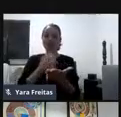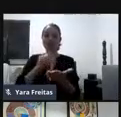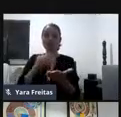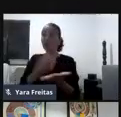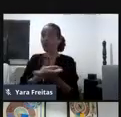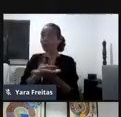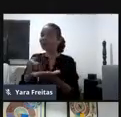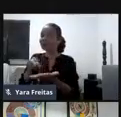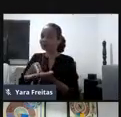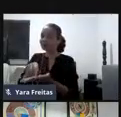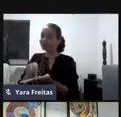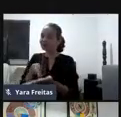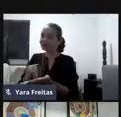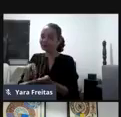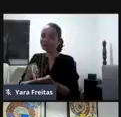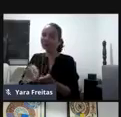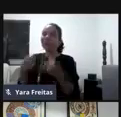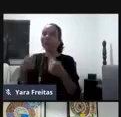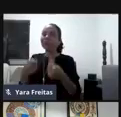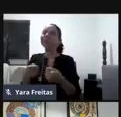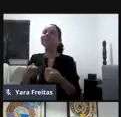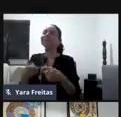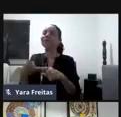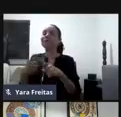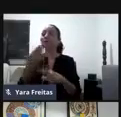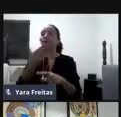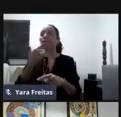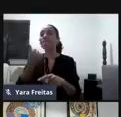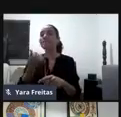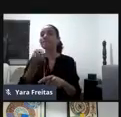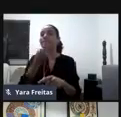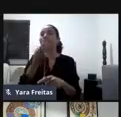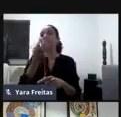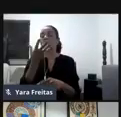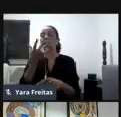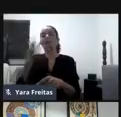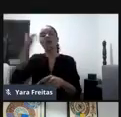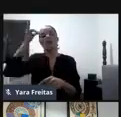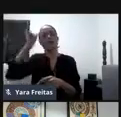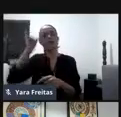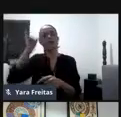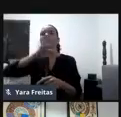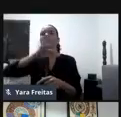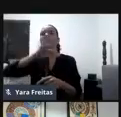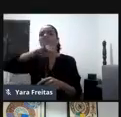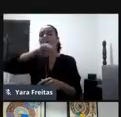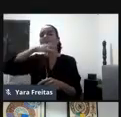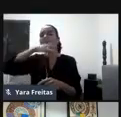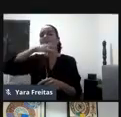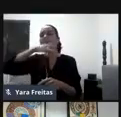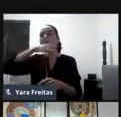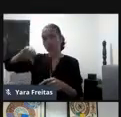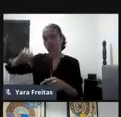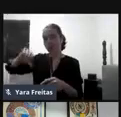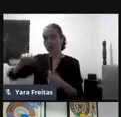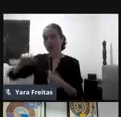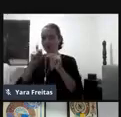fazer exercício físico, o que é bom para prevenir o agravamento da doença.